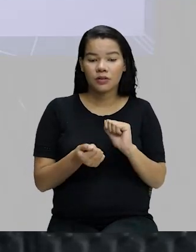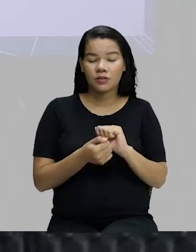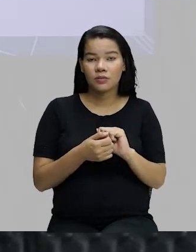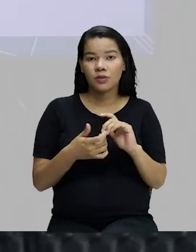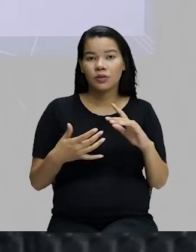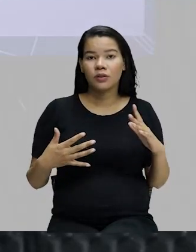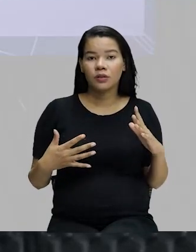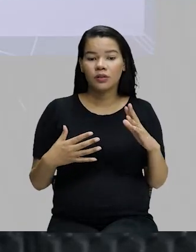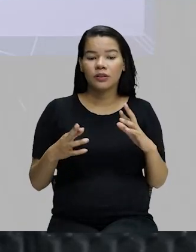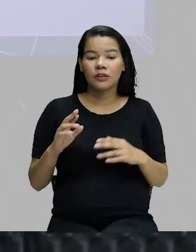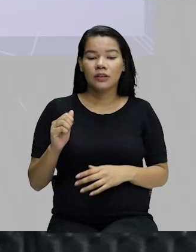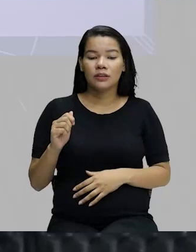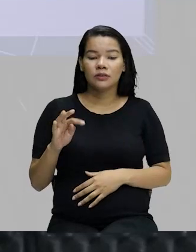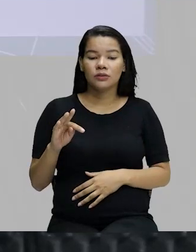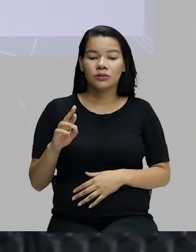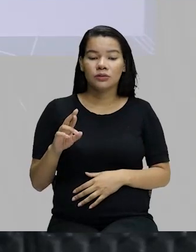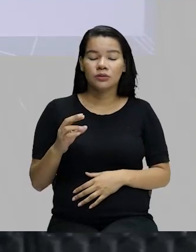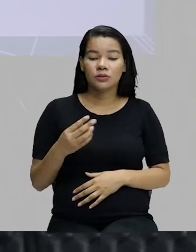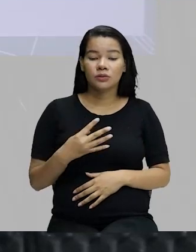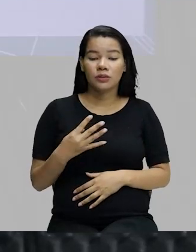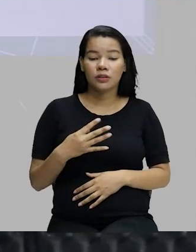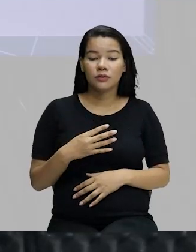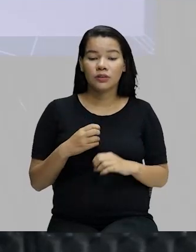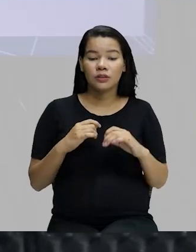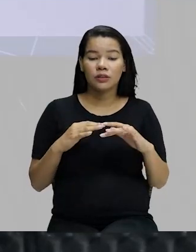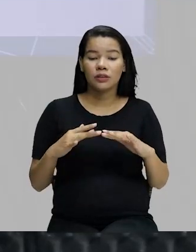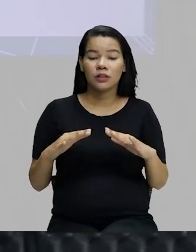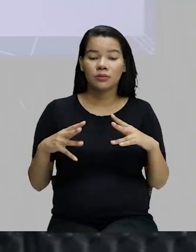4, né, foi espalhado por todo o mundo.